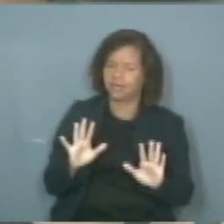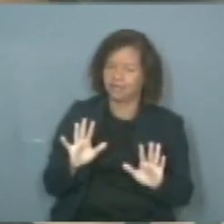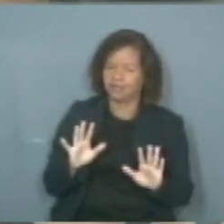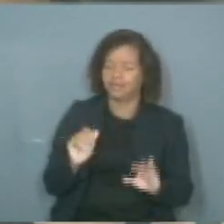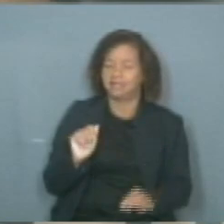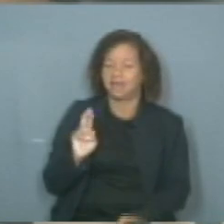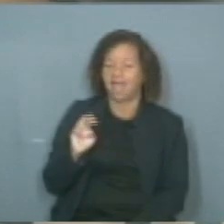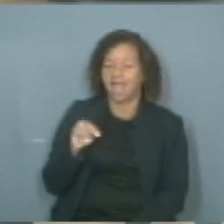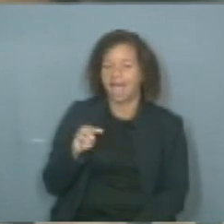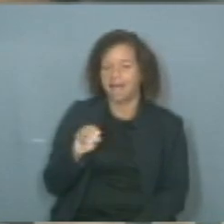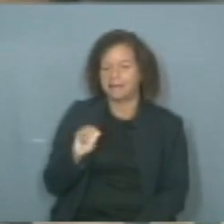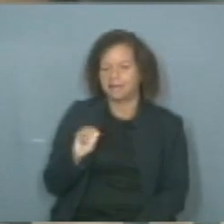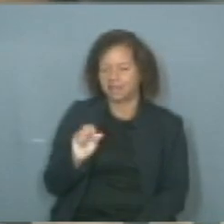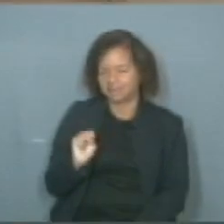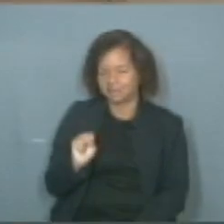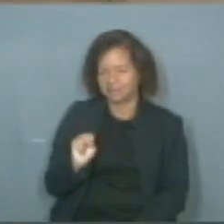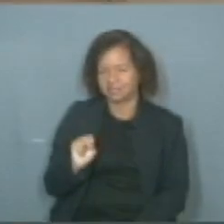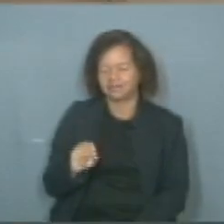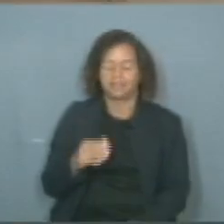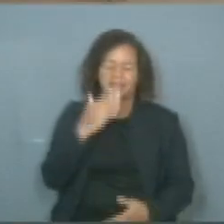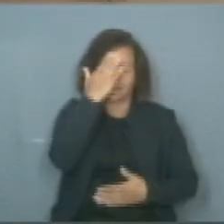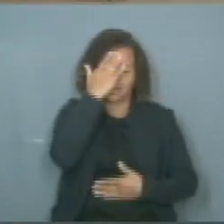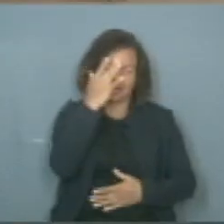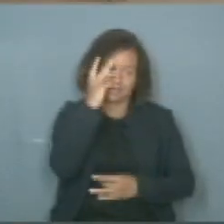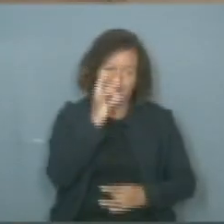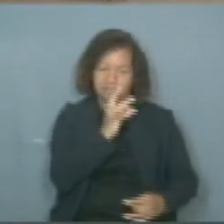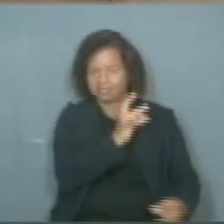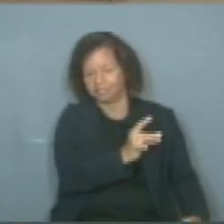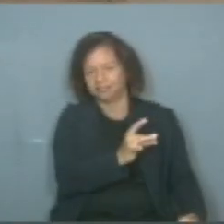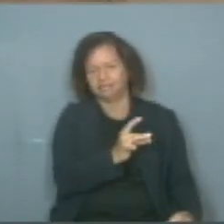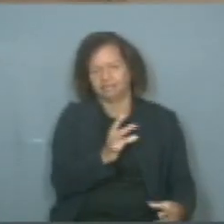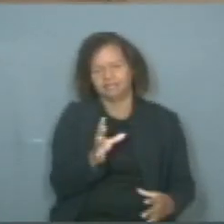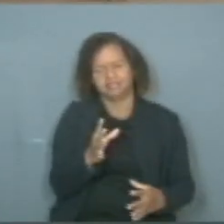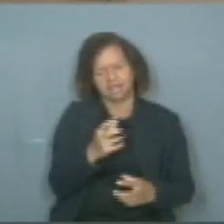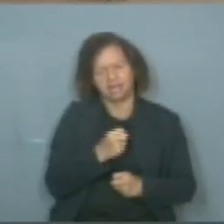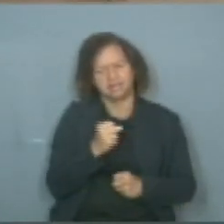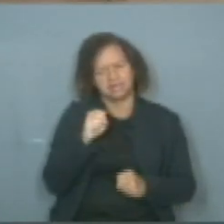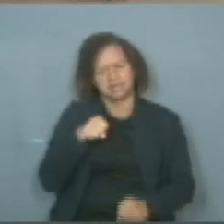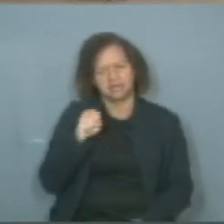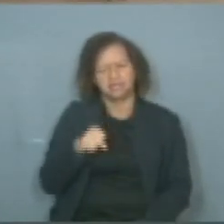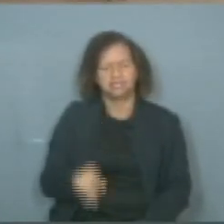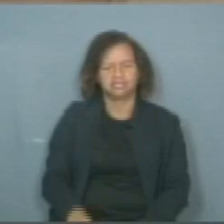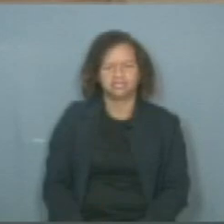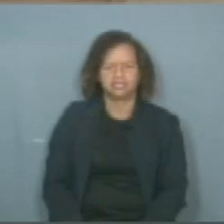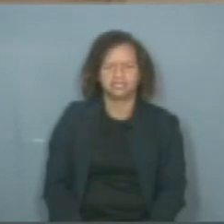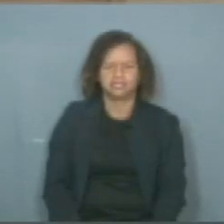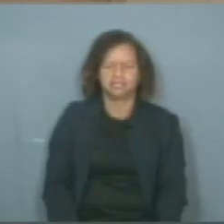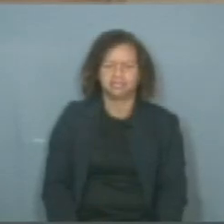armas. Obrigado, vereador. Agradeço a sua parte, vereador. Acato sua parte, sim, sem dúvida nenhuma.